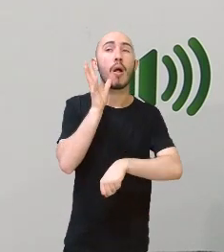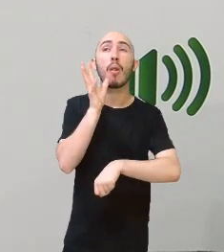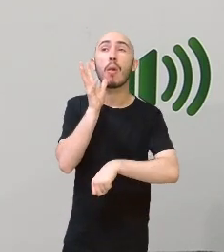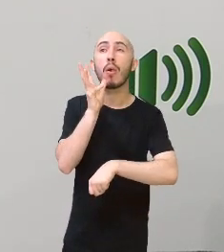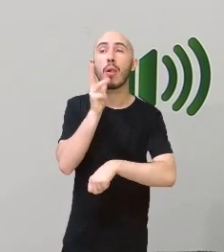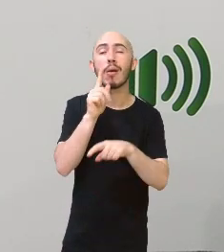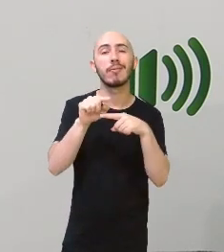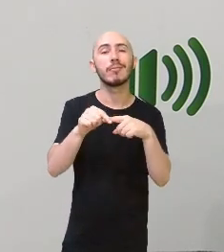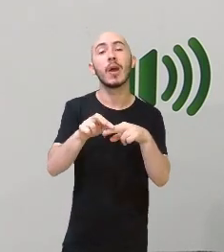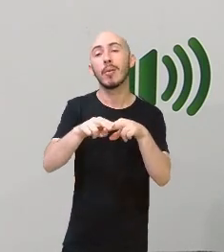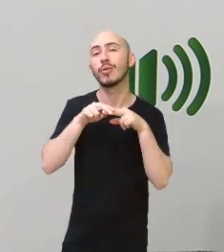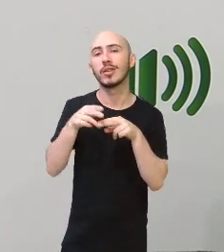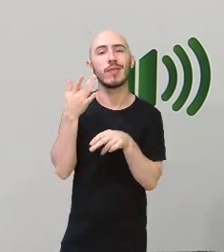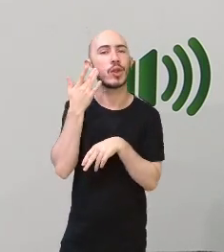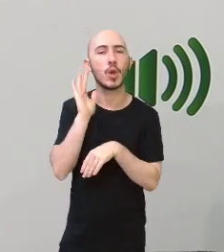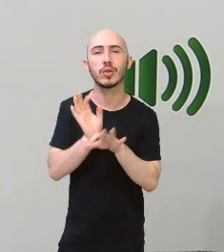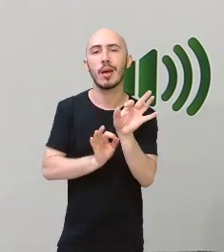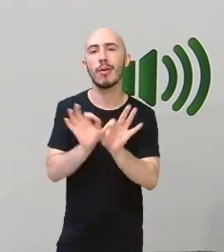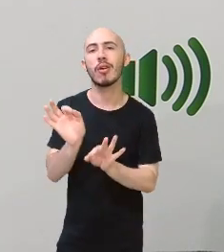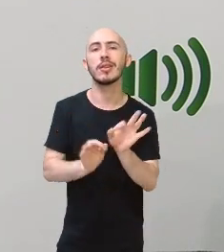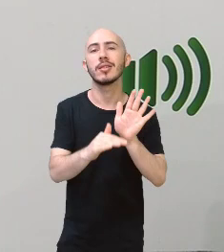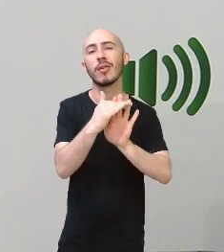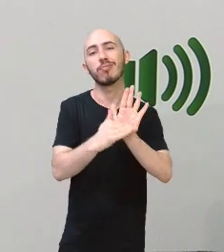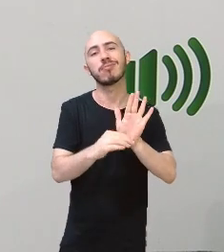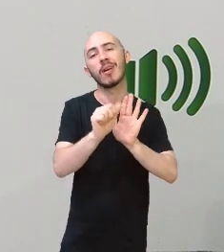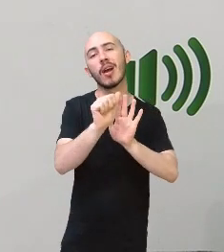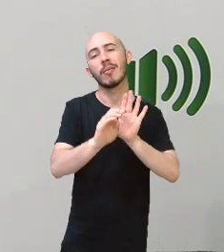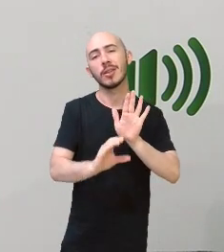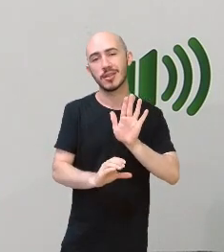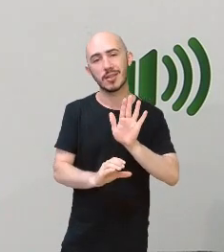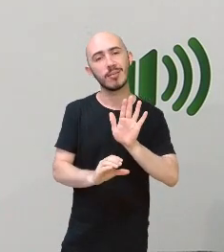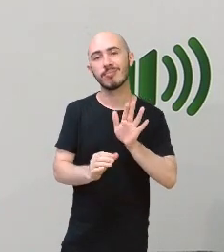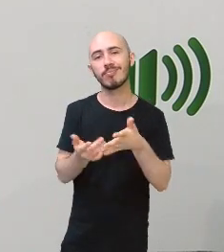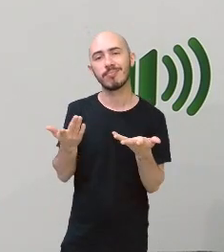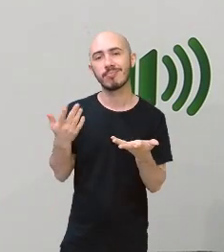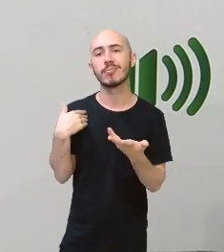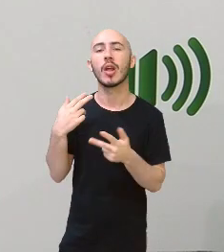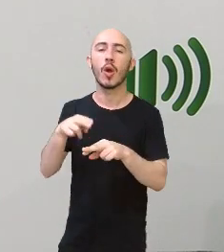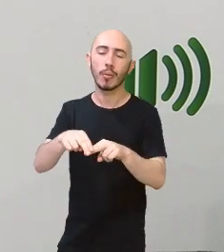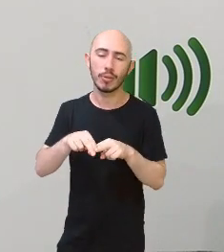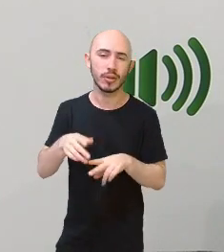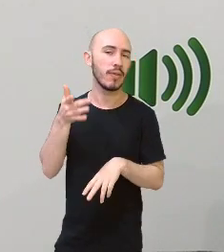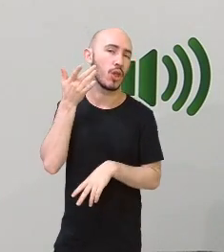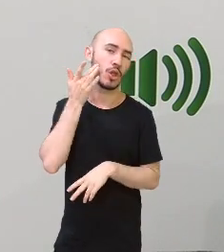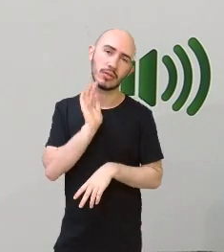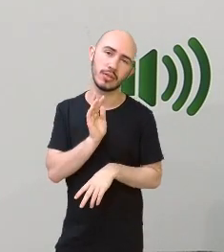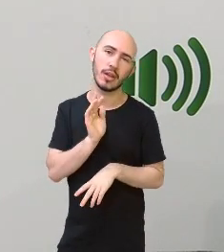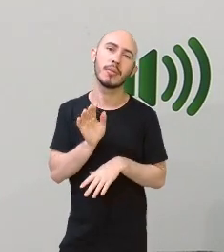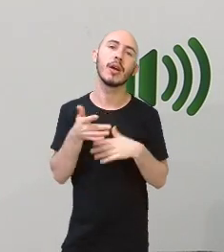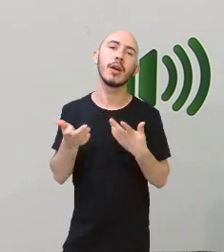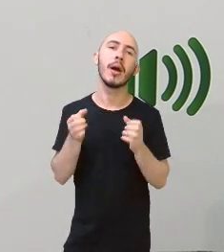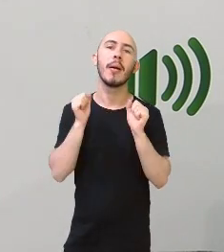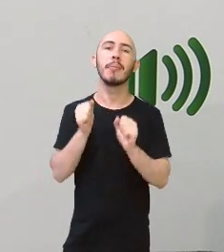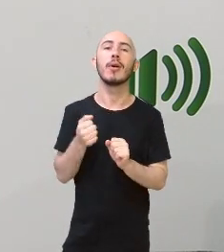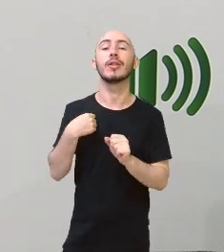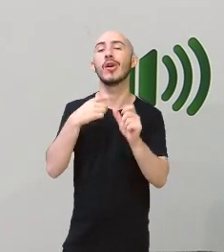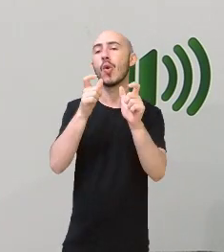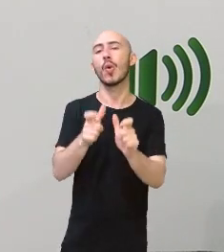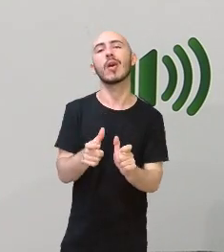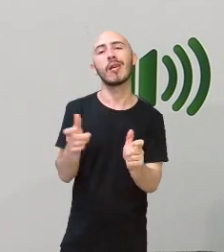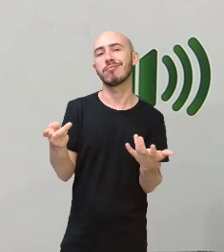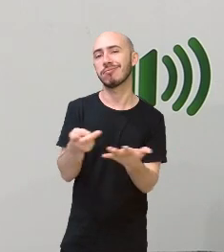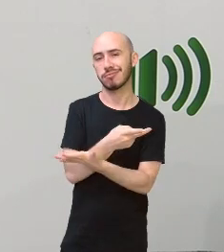fica preocupado, fica nervoso. Ah, eu não consigo encontrar essa palavra. Por que não consegue? De repente você estava no lugar